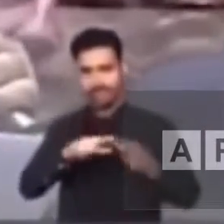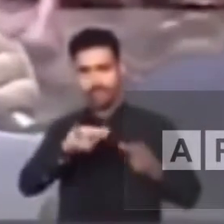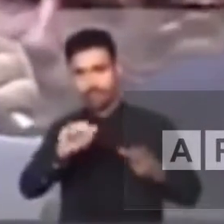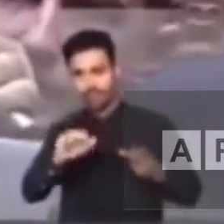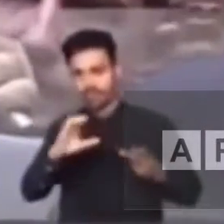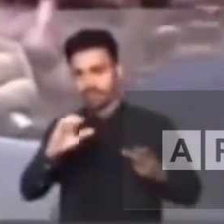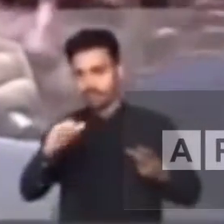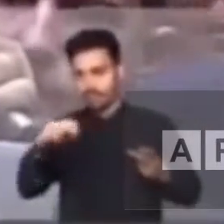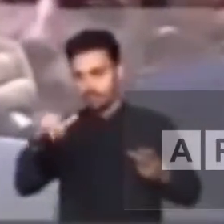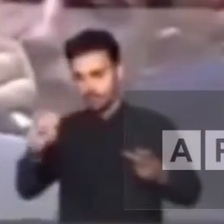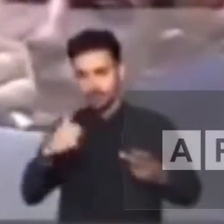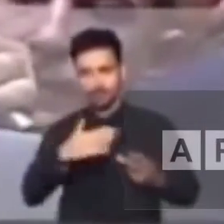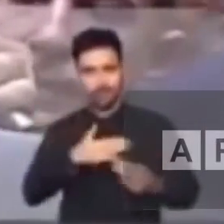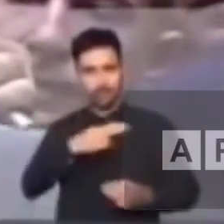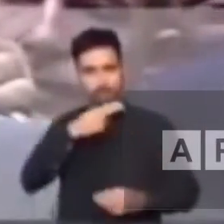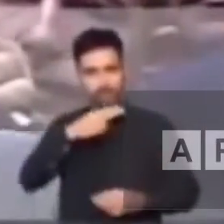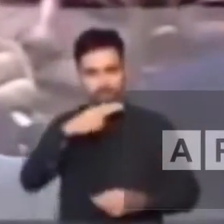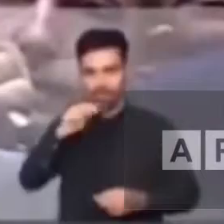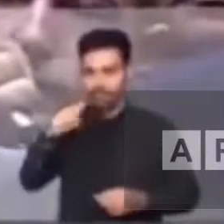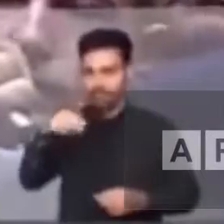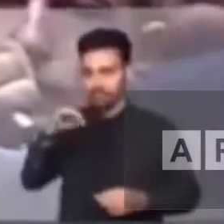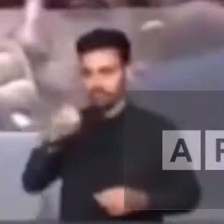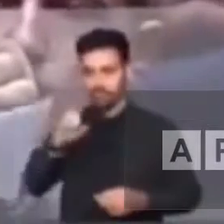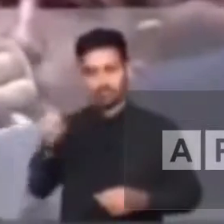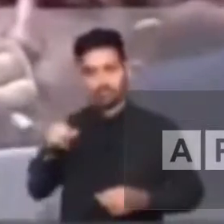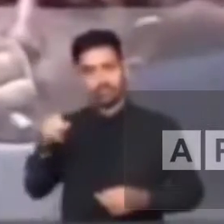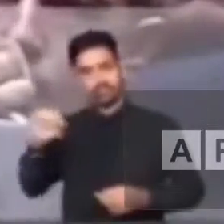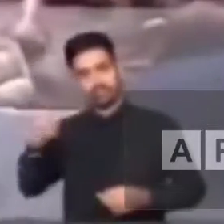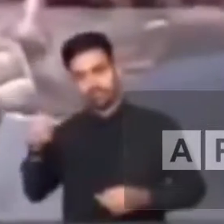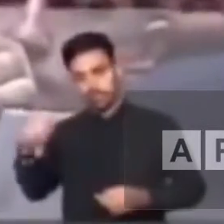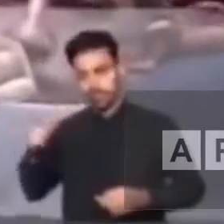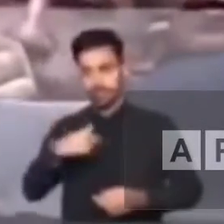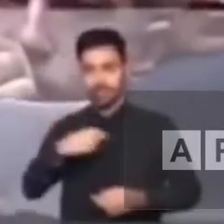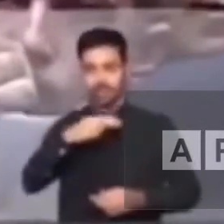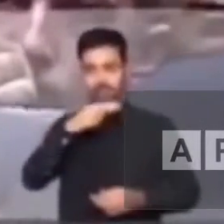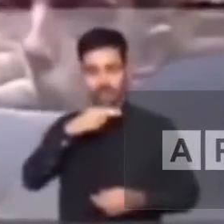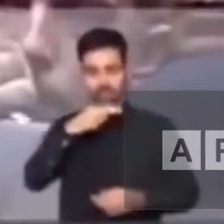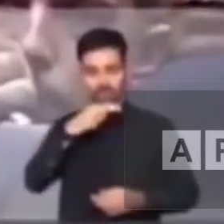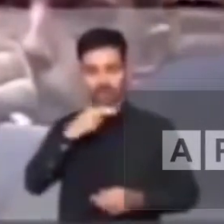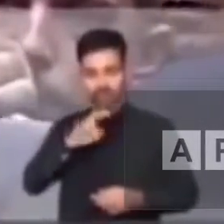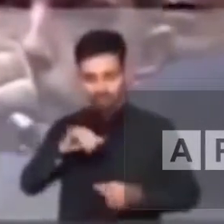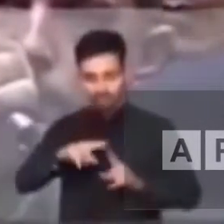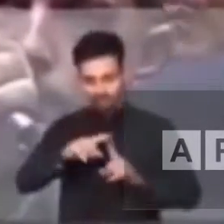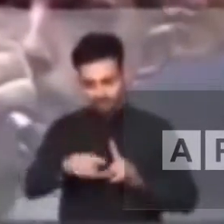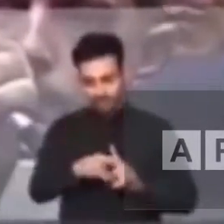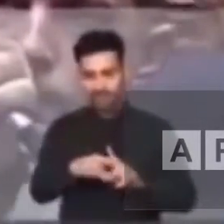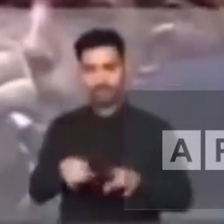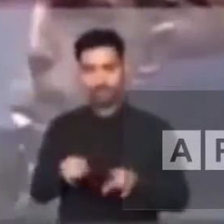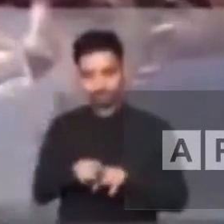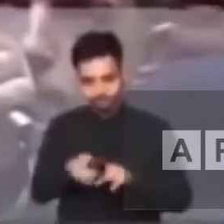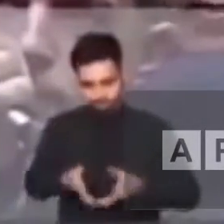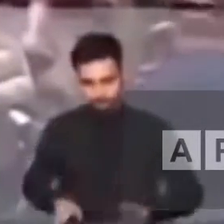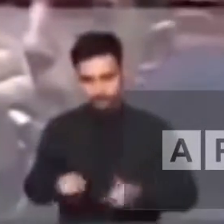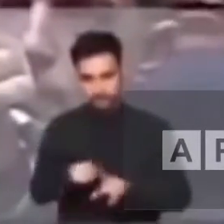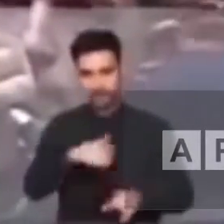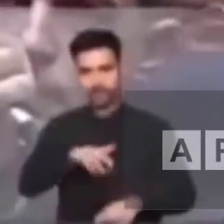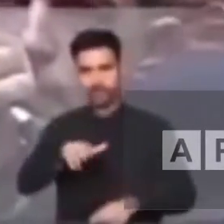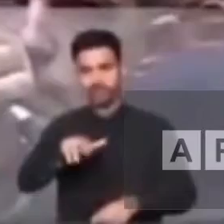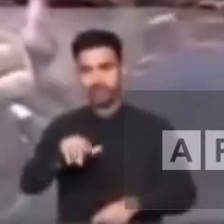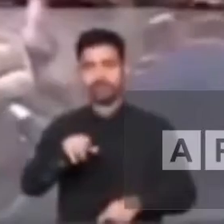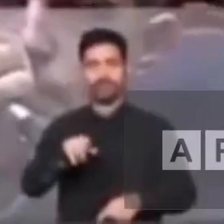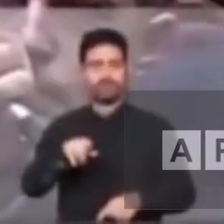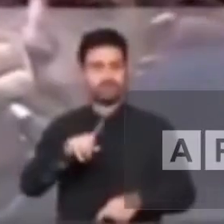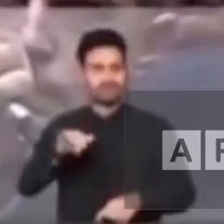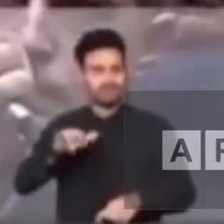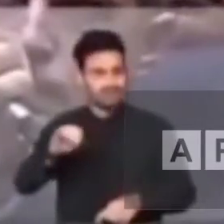Camila, aos meus netos Antônio e João, à minha neta que está por vir Olímpia, minha irmã Zélia e minha tia Osamir